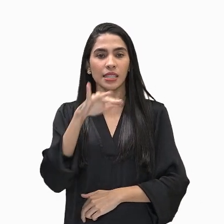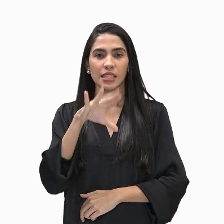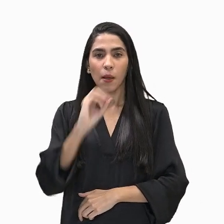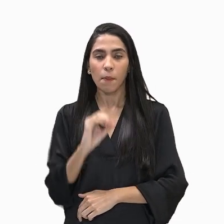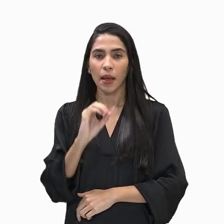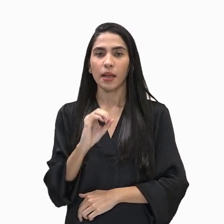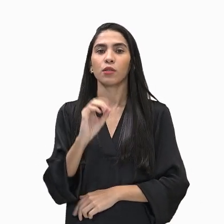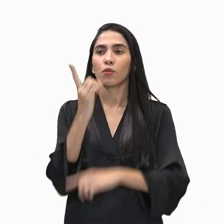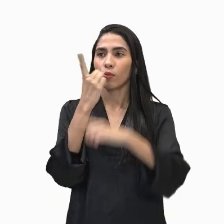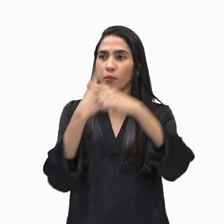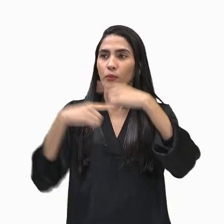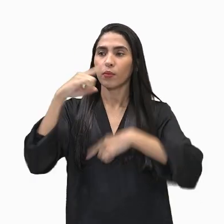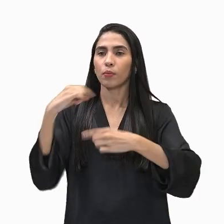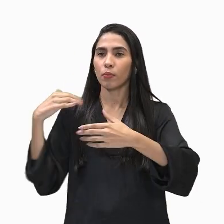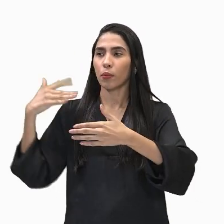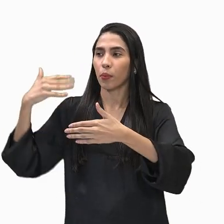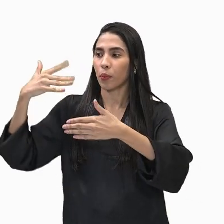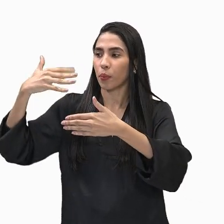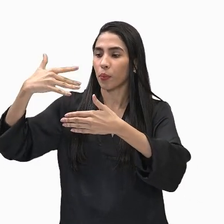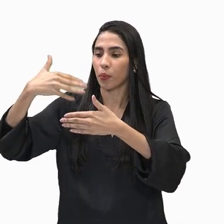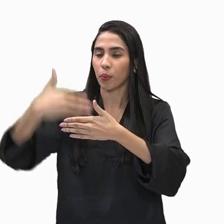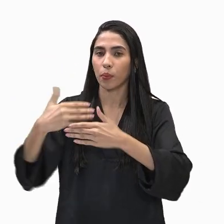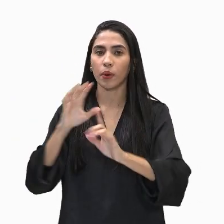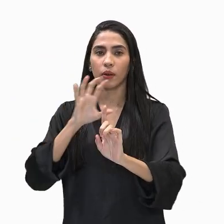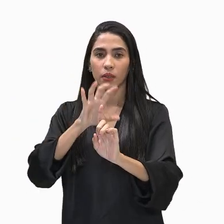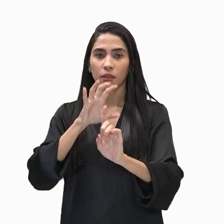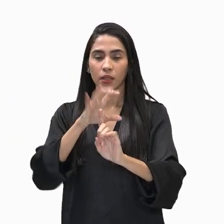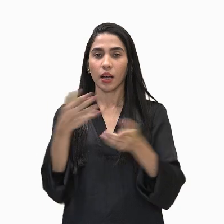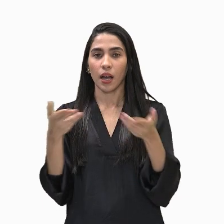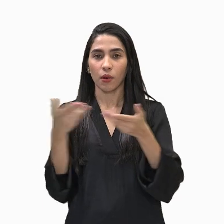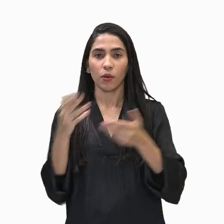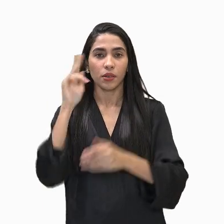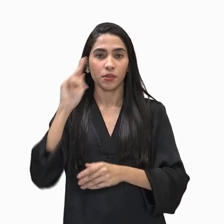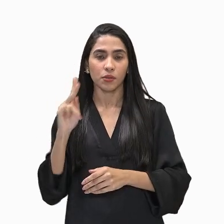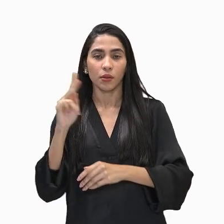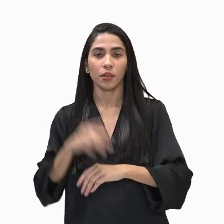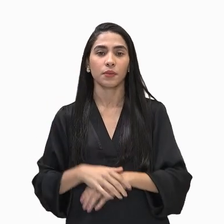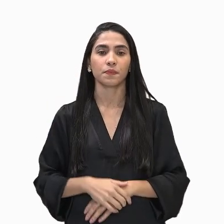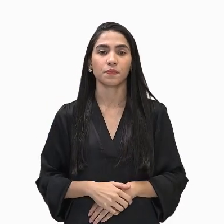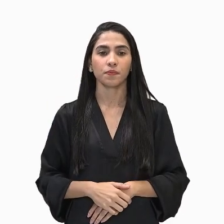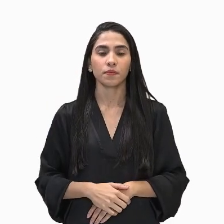cultura greco-antiga, né, nesse momento da história, tá certo?